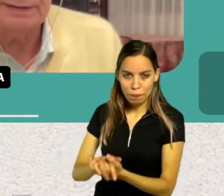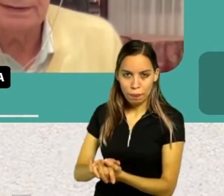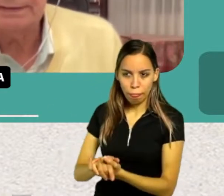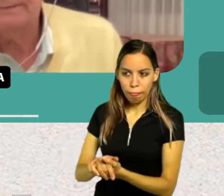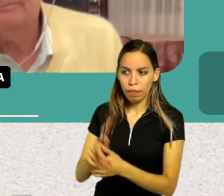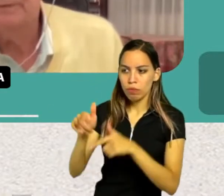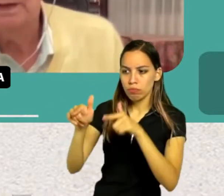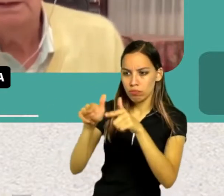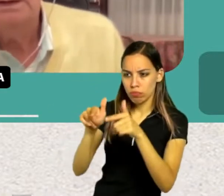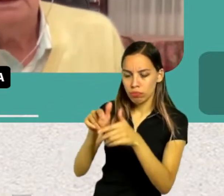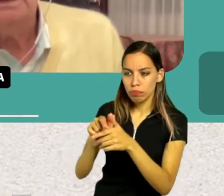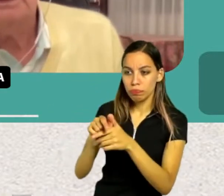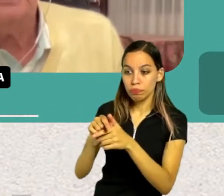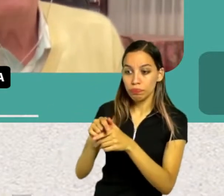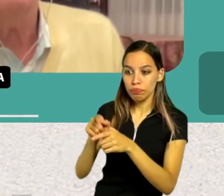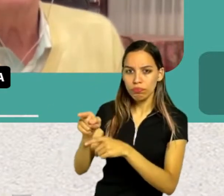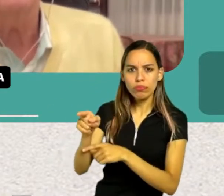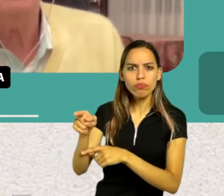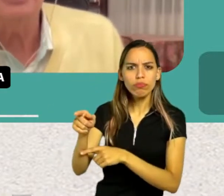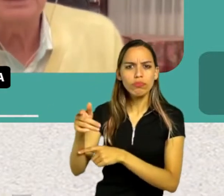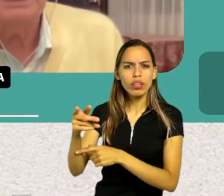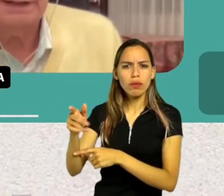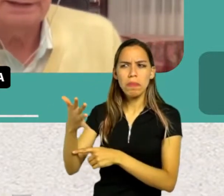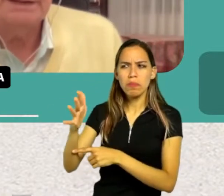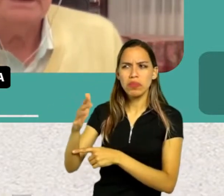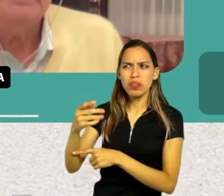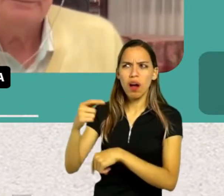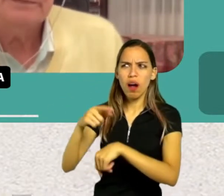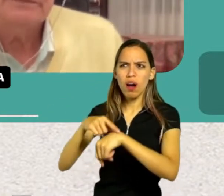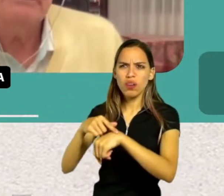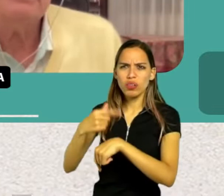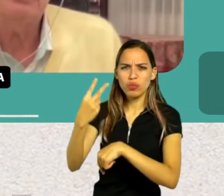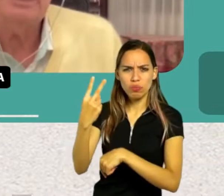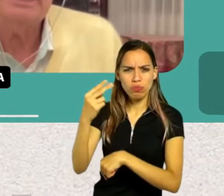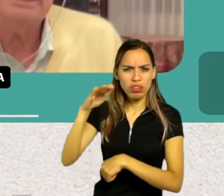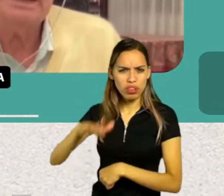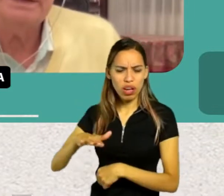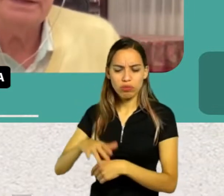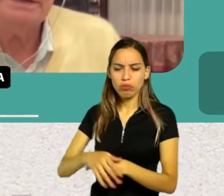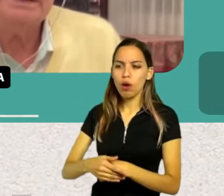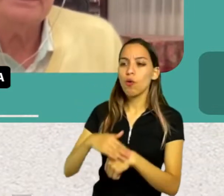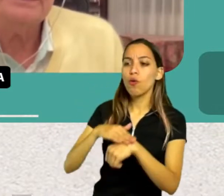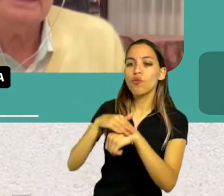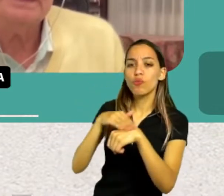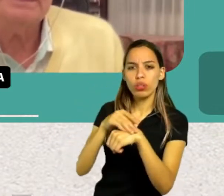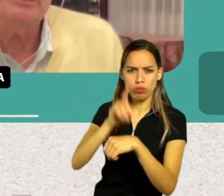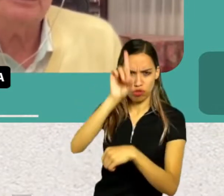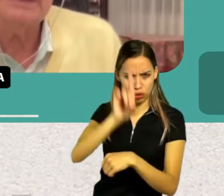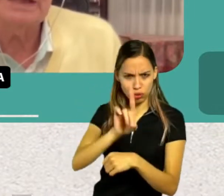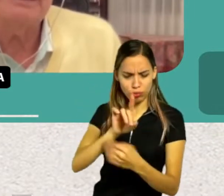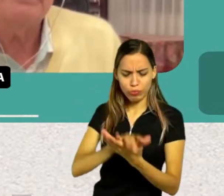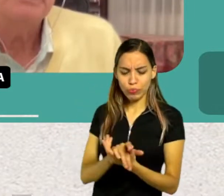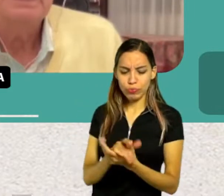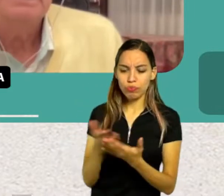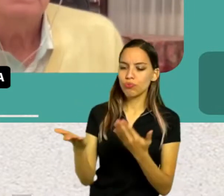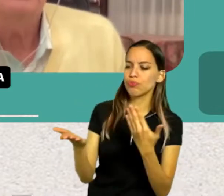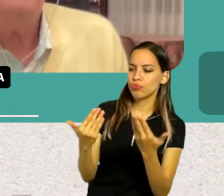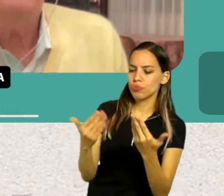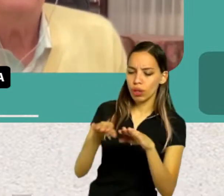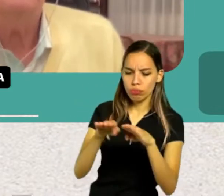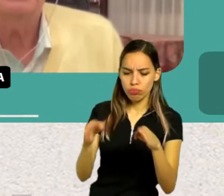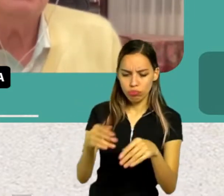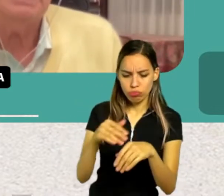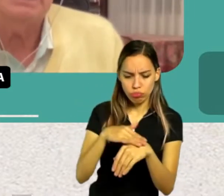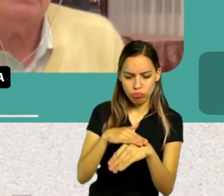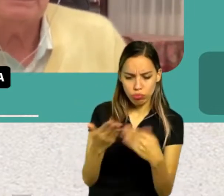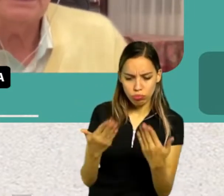2h da tarde. E eu estava com o diretor da cadeia. Você vê como é cadeia, né? Eu sei que quando